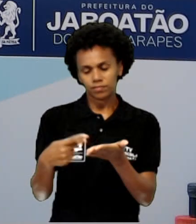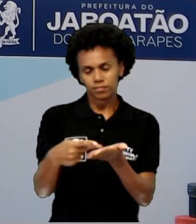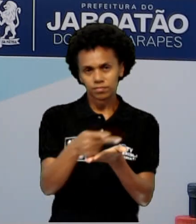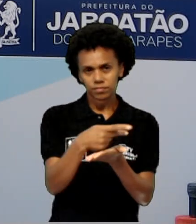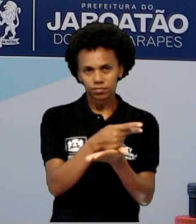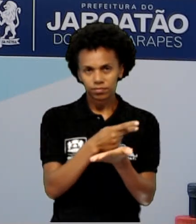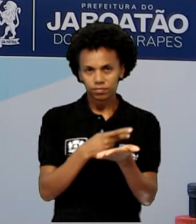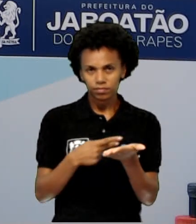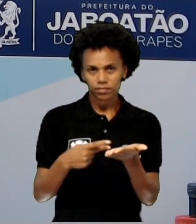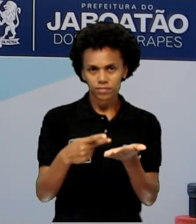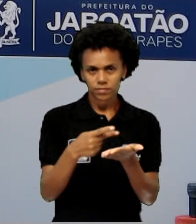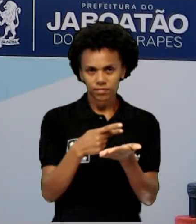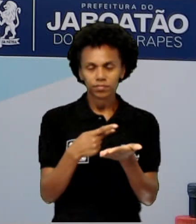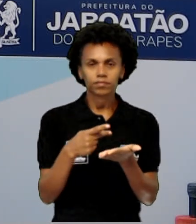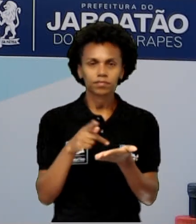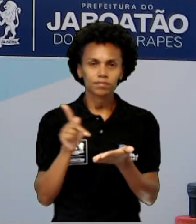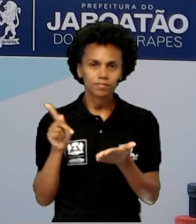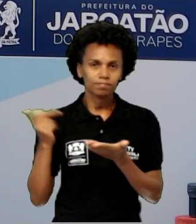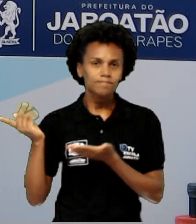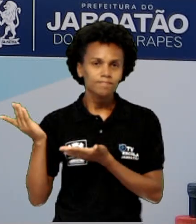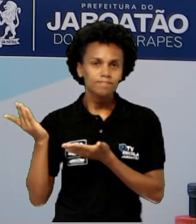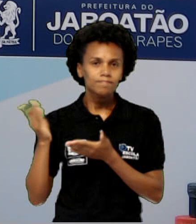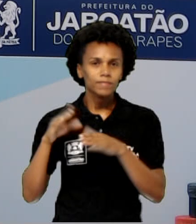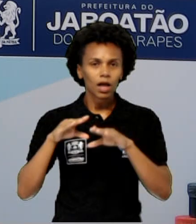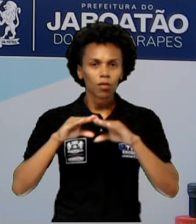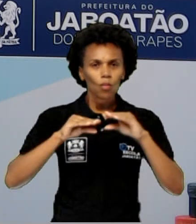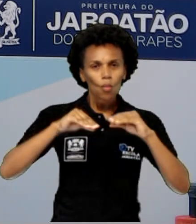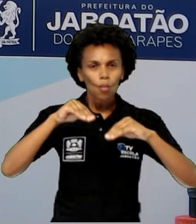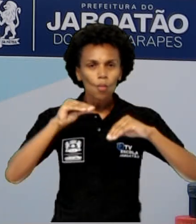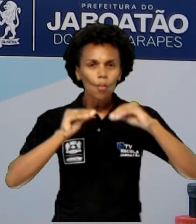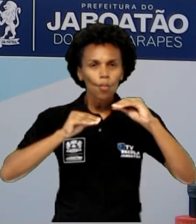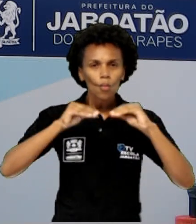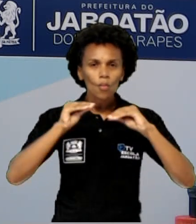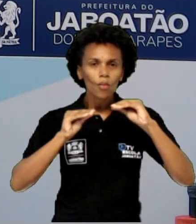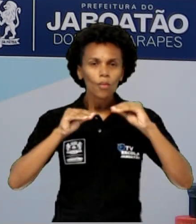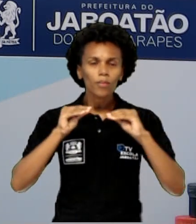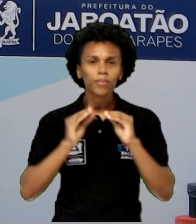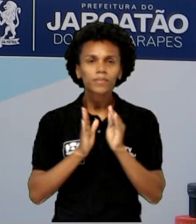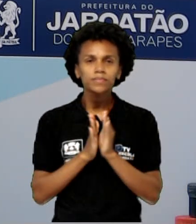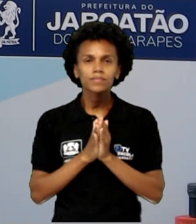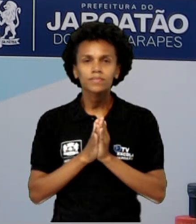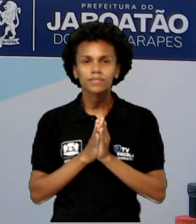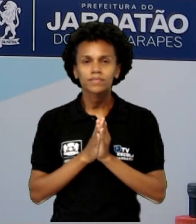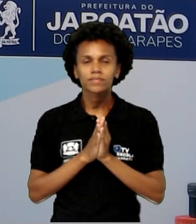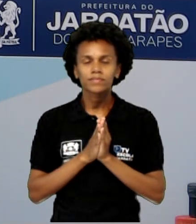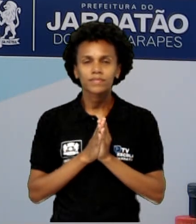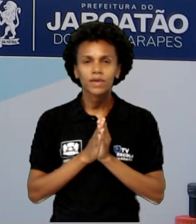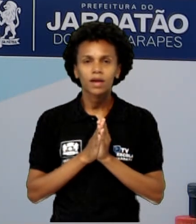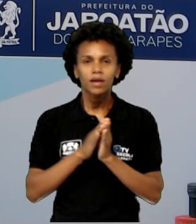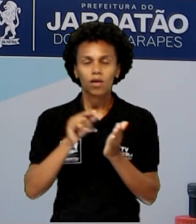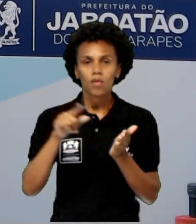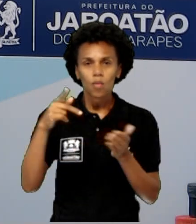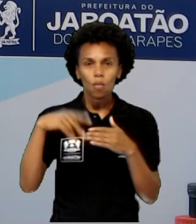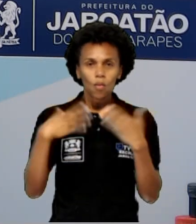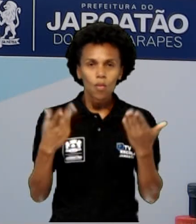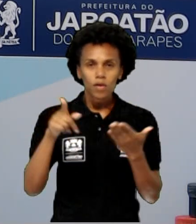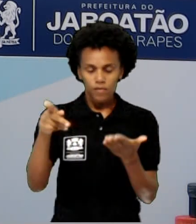Como o isopor, ele é bem maleável, quando você desenhar, o desenho vai ficar fundinho,